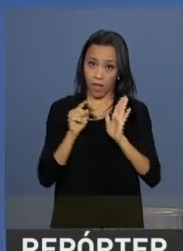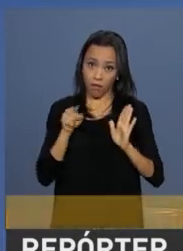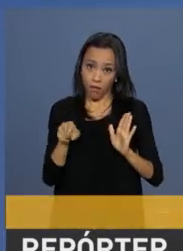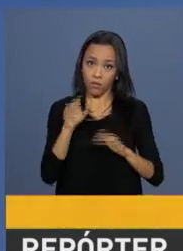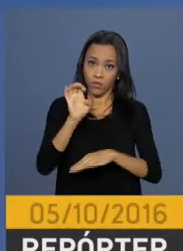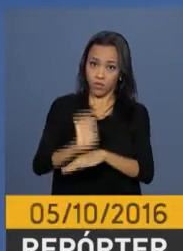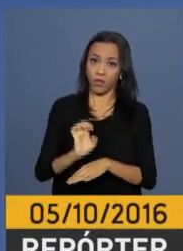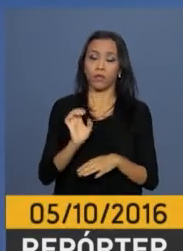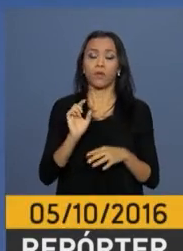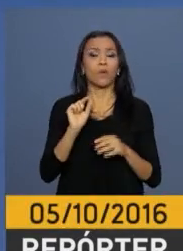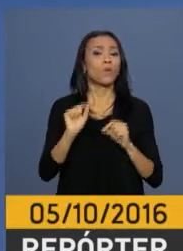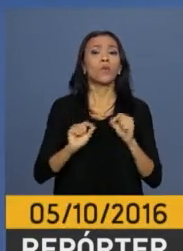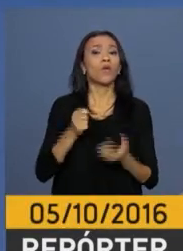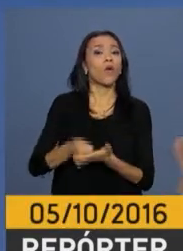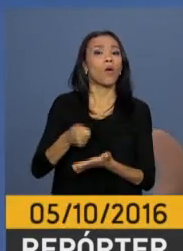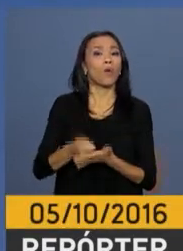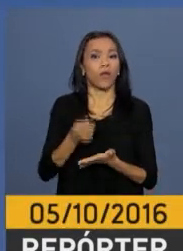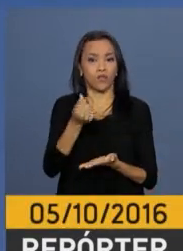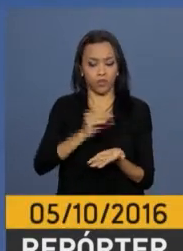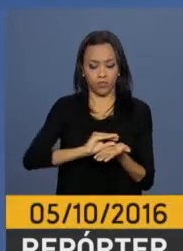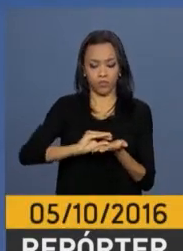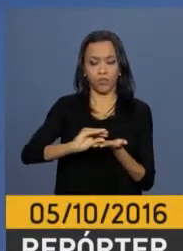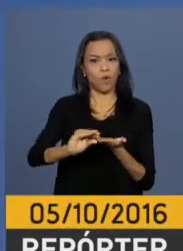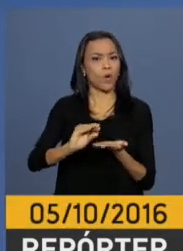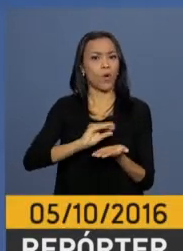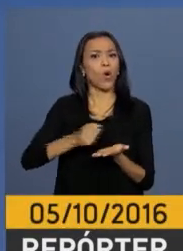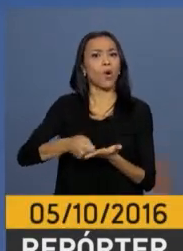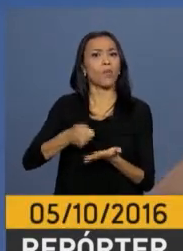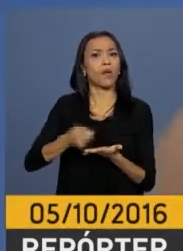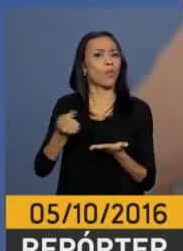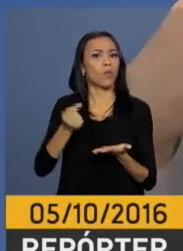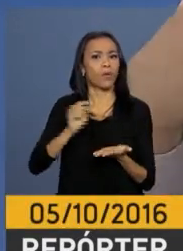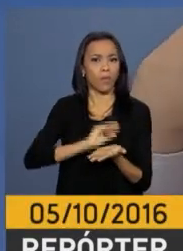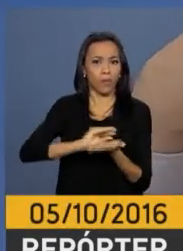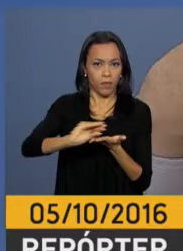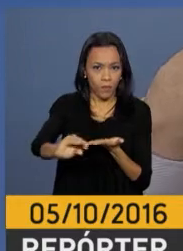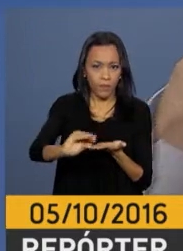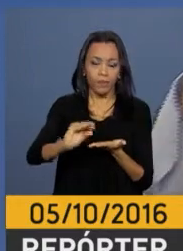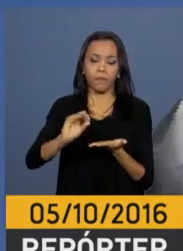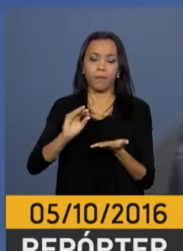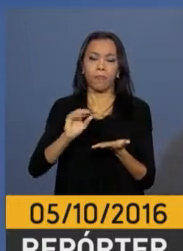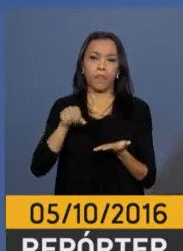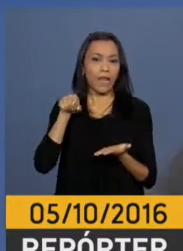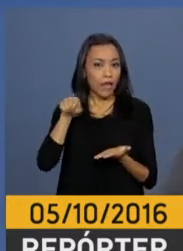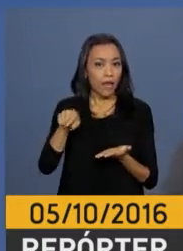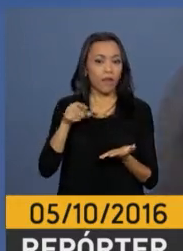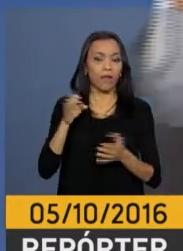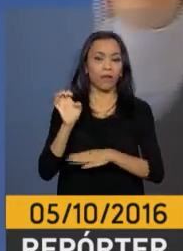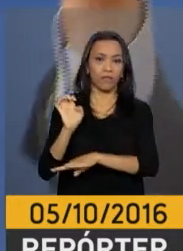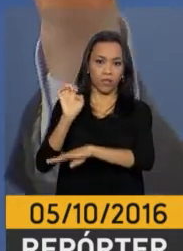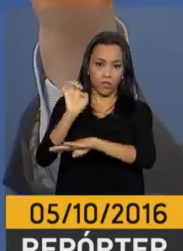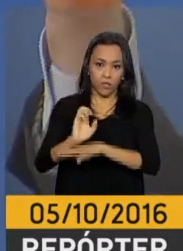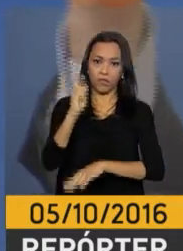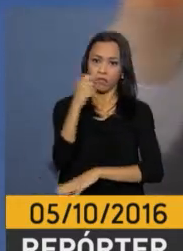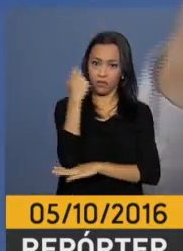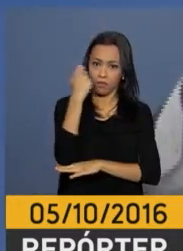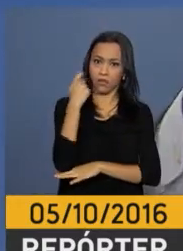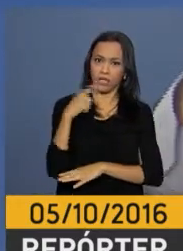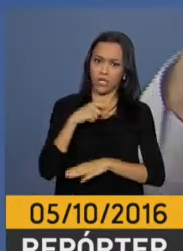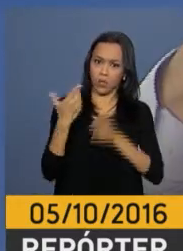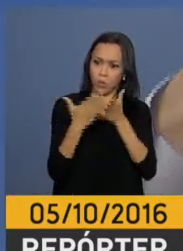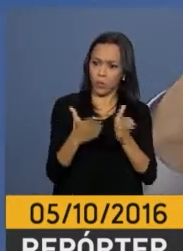vamos cobrar para repassar o recurso é que ele que o programa lá que está indo que tem uma amplitude maior